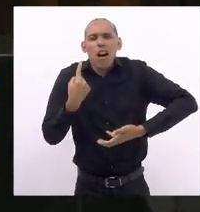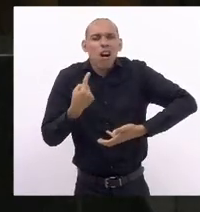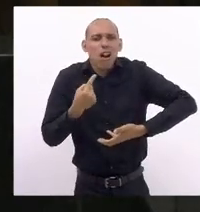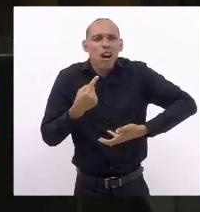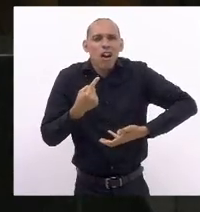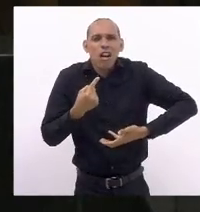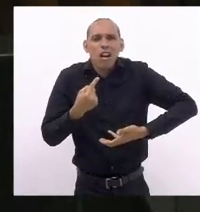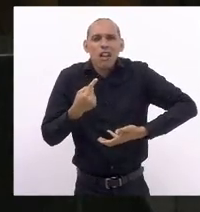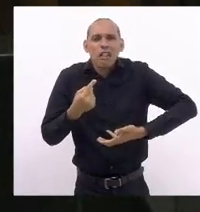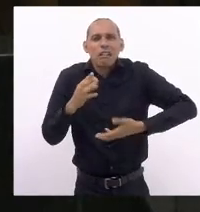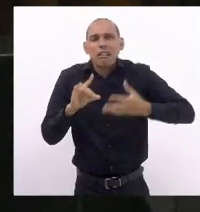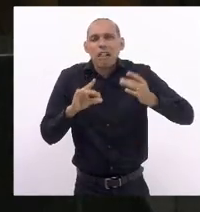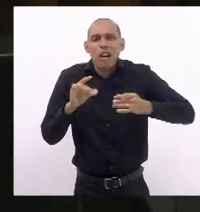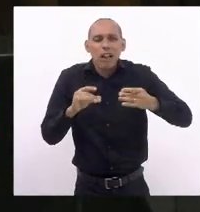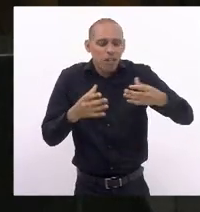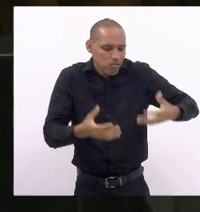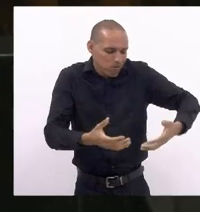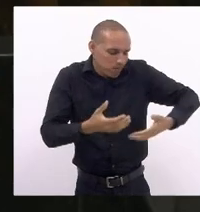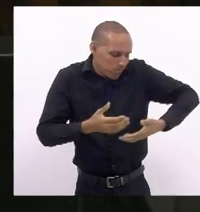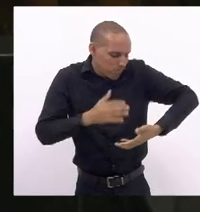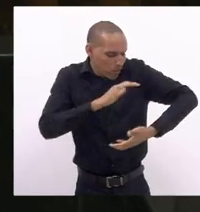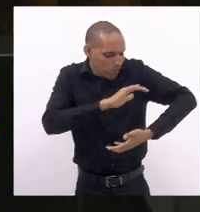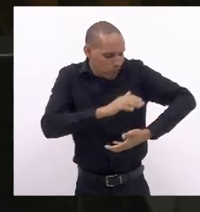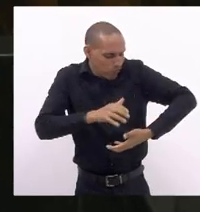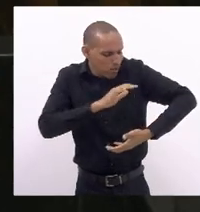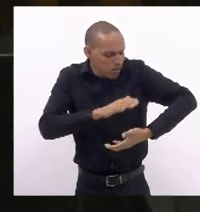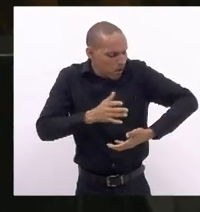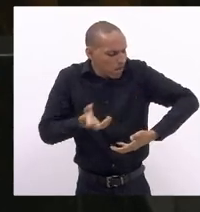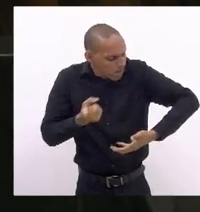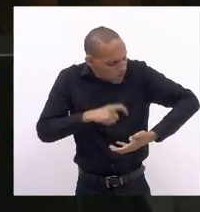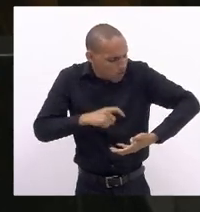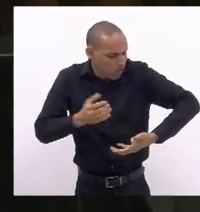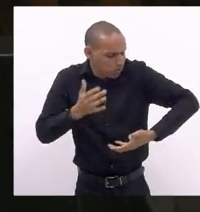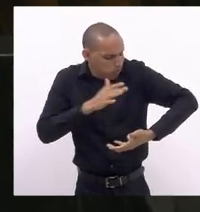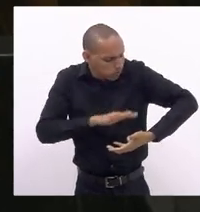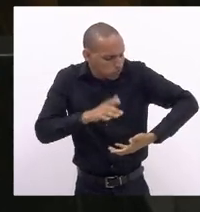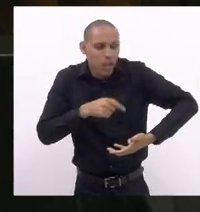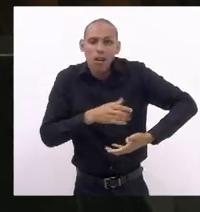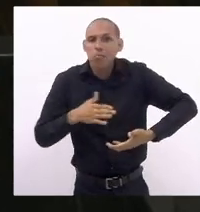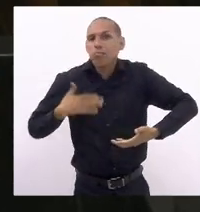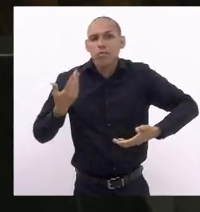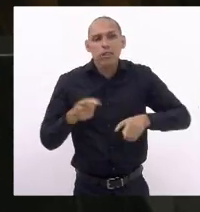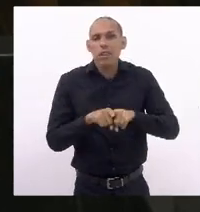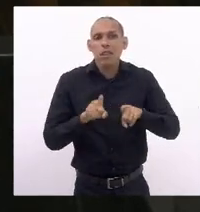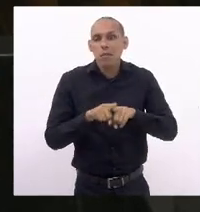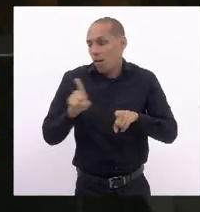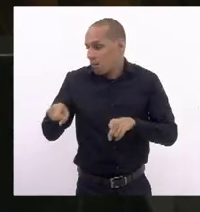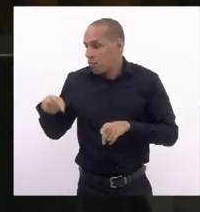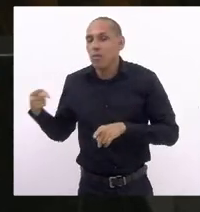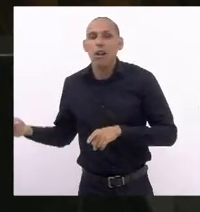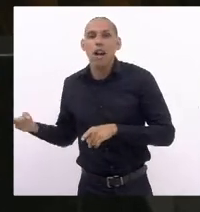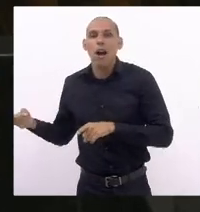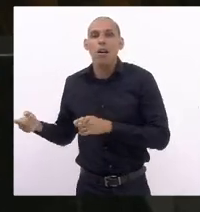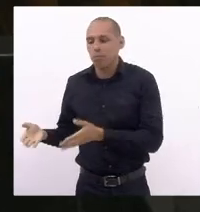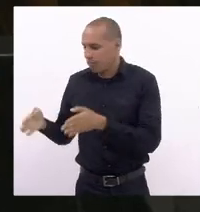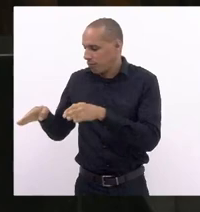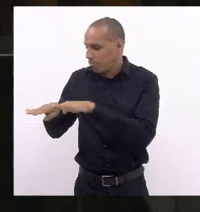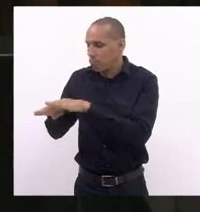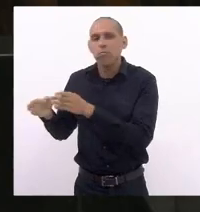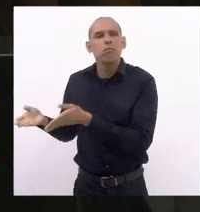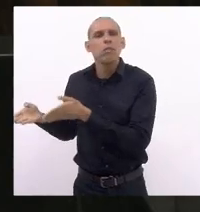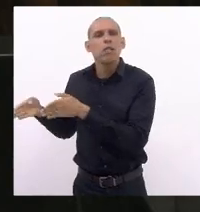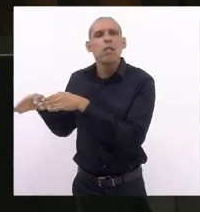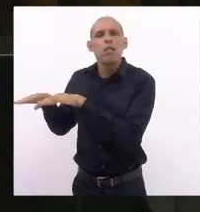ele senta, faz carinho no cachorro, tentando reanimá-lo, o cachorro também em estado de choque. E do lado desse senhor, 2 pacotes.